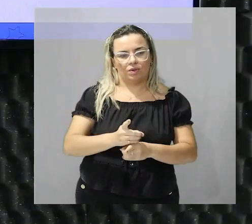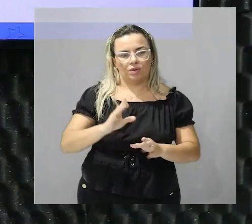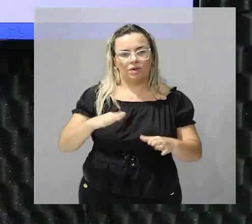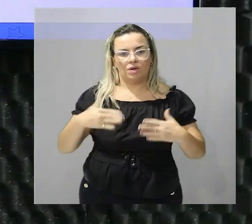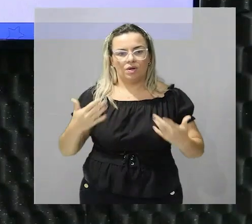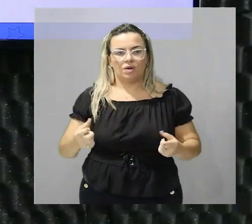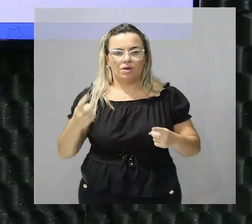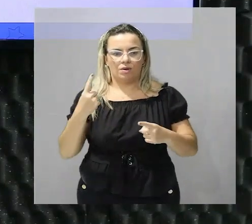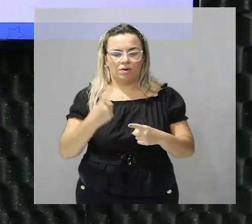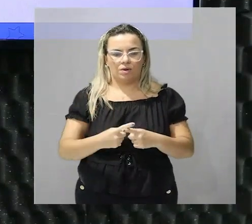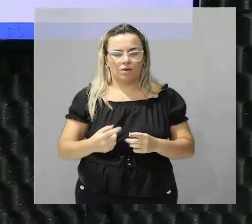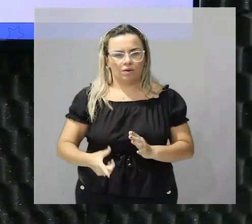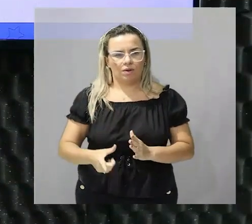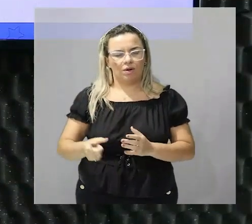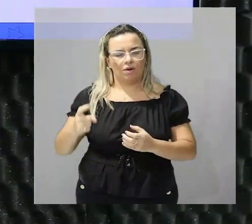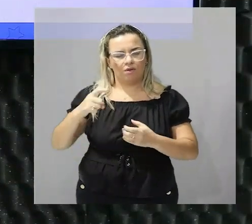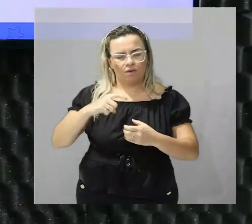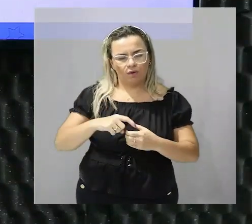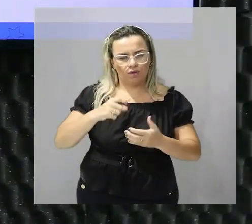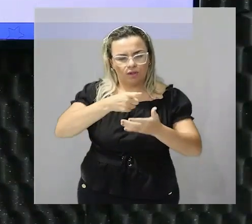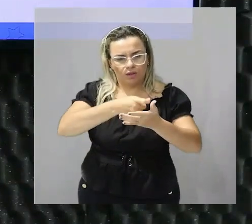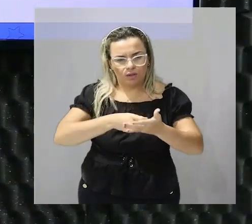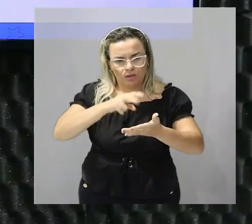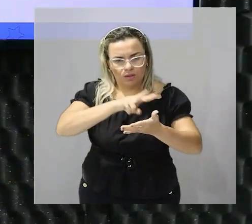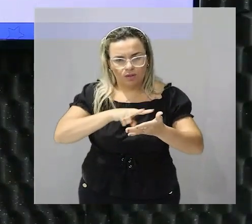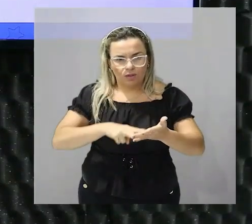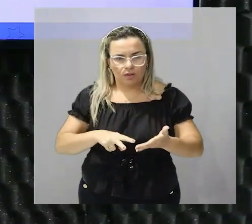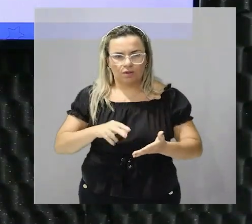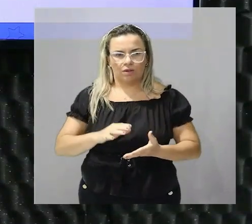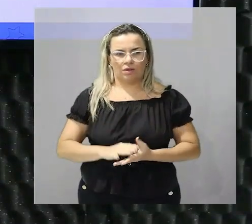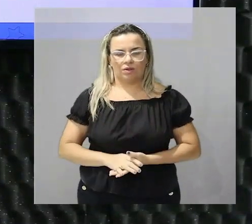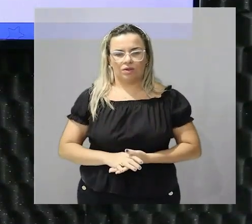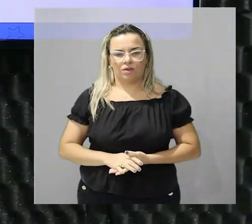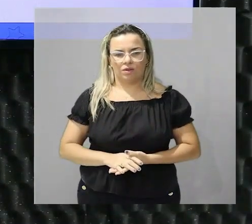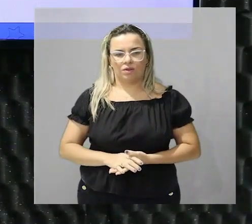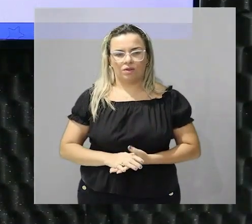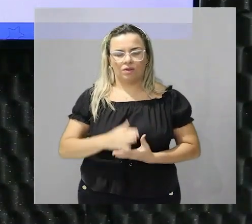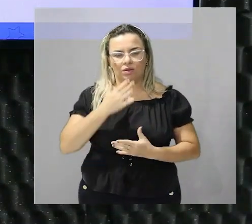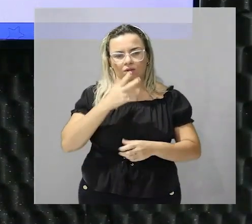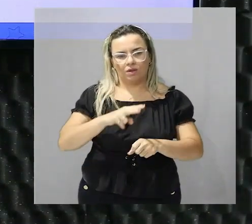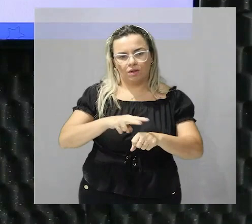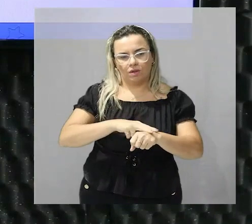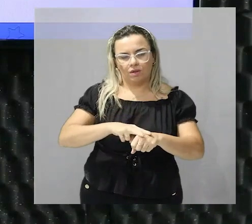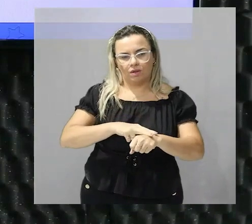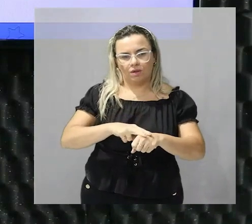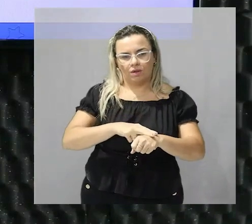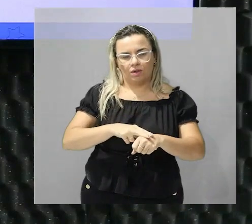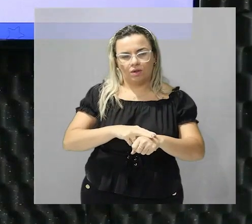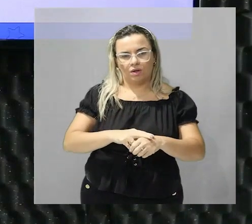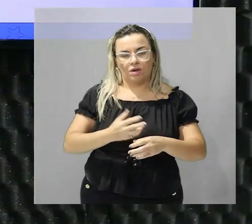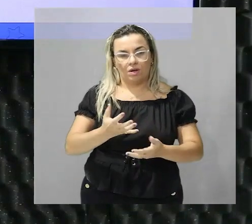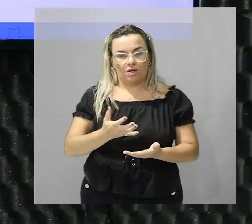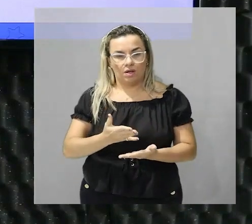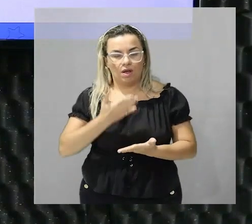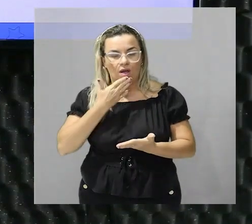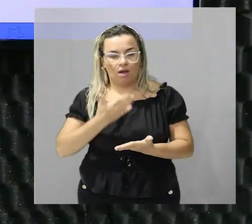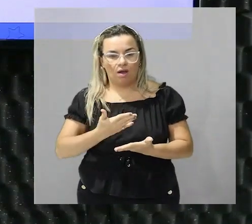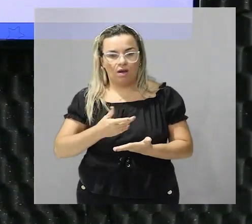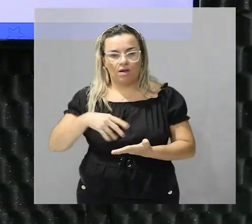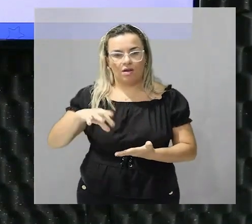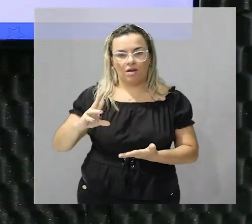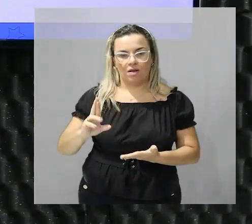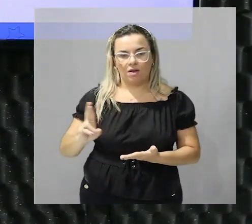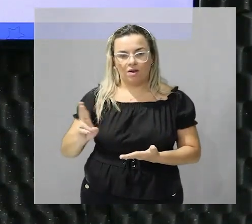isso por quê? Gente, vamos voltar aqui, aqui está dizendo que o verde, ele cobra R$,00 por hora de